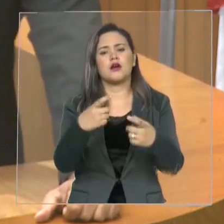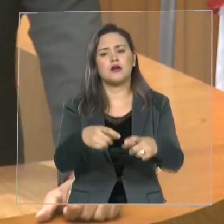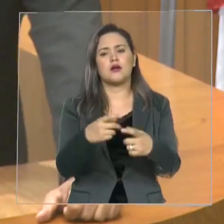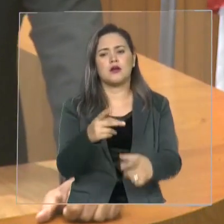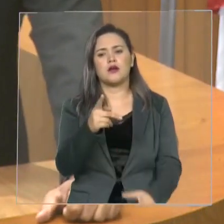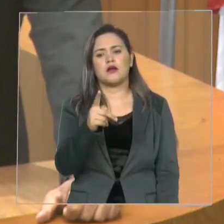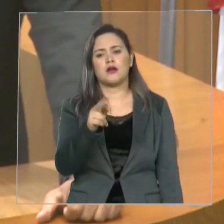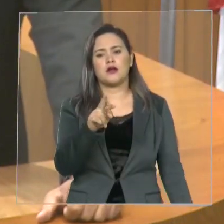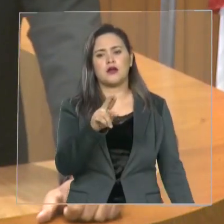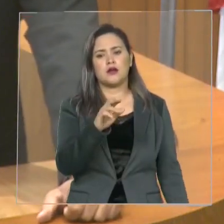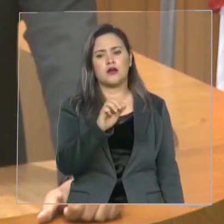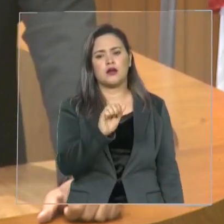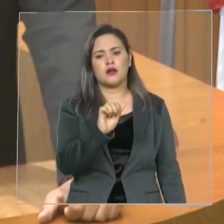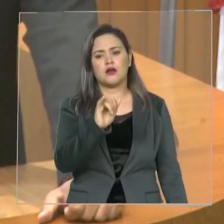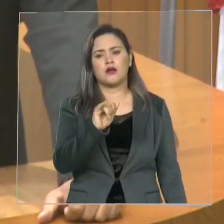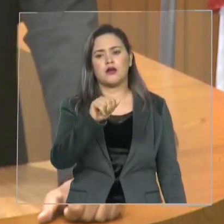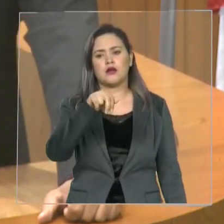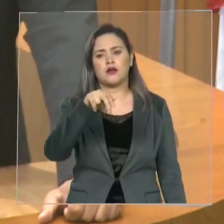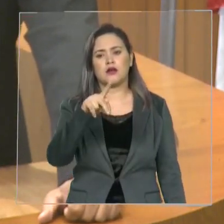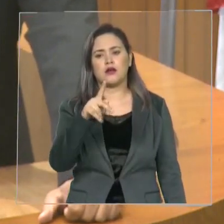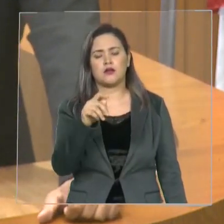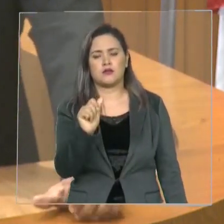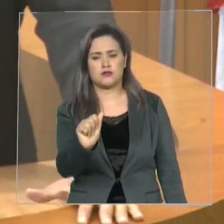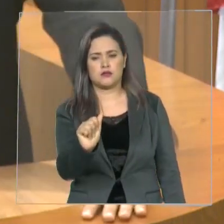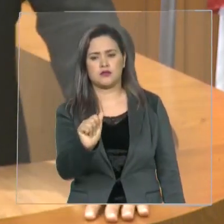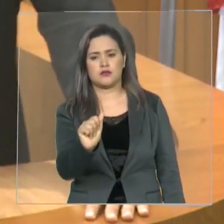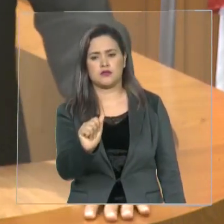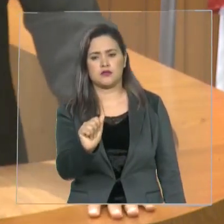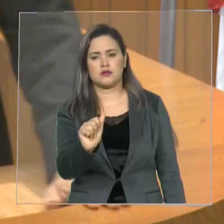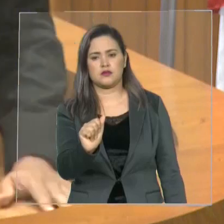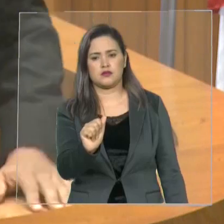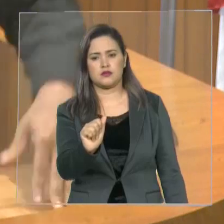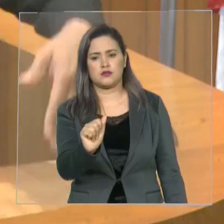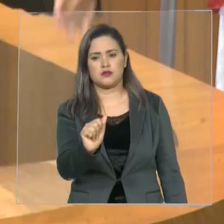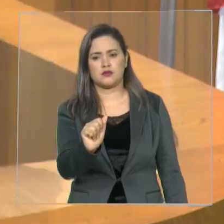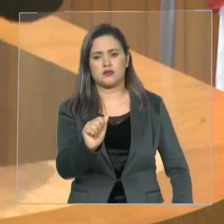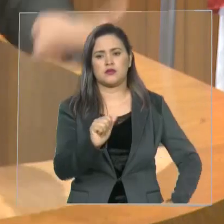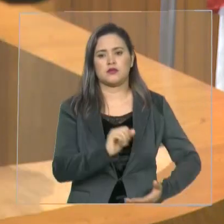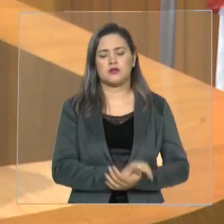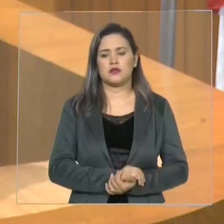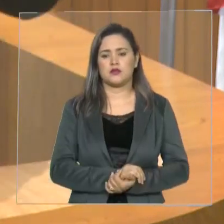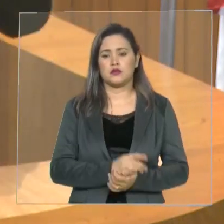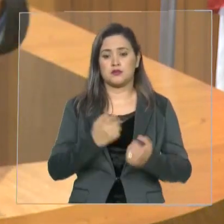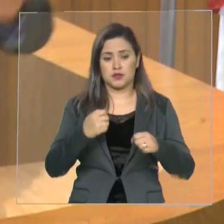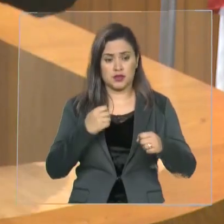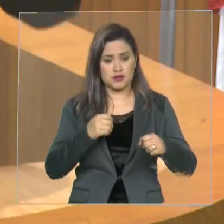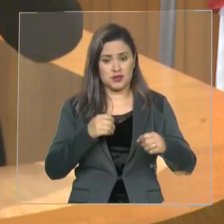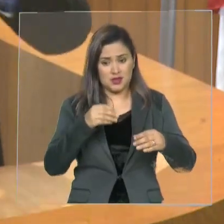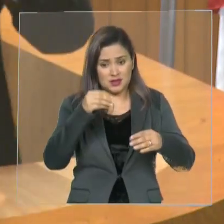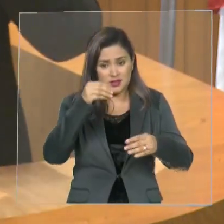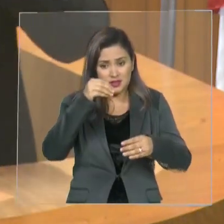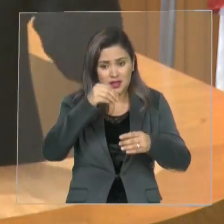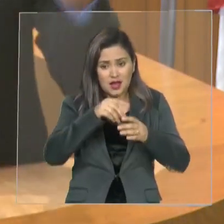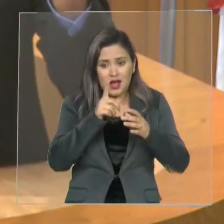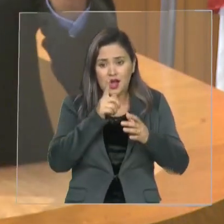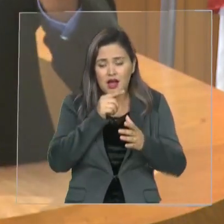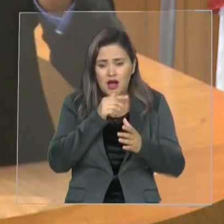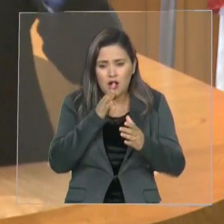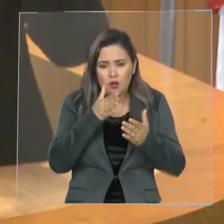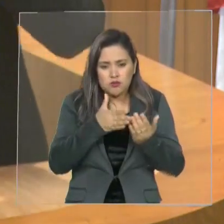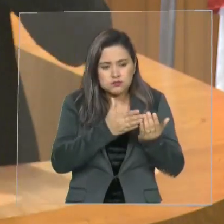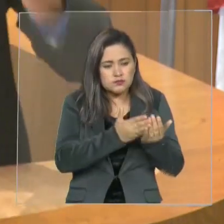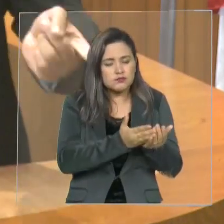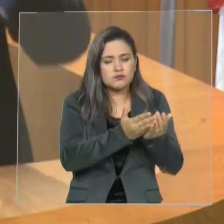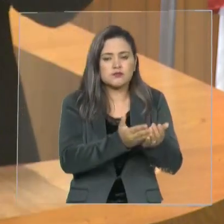Lá na... Deputado. O deputado Vinícius está dizendo que ele teve que passar por dentro da água. Mas o deputado Carlinhos Florenço não sabe.